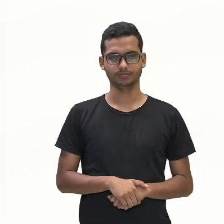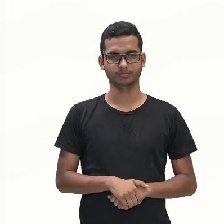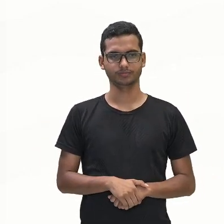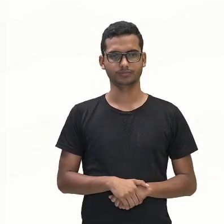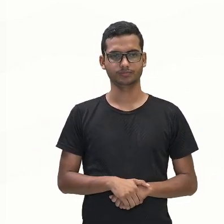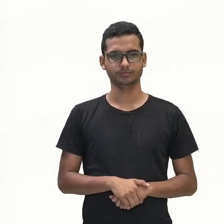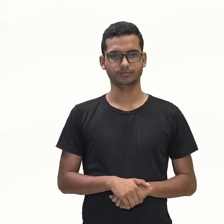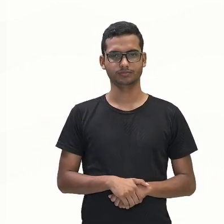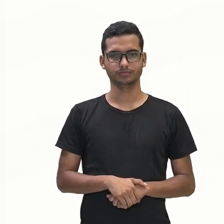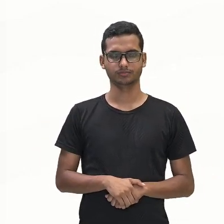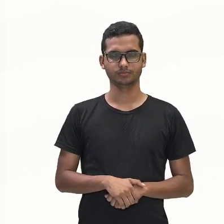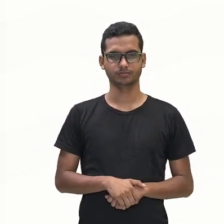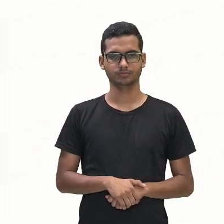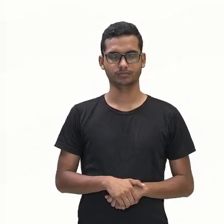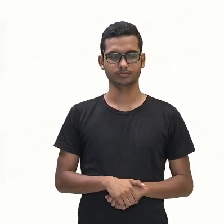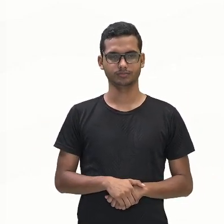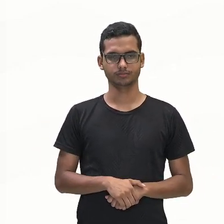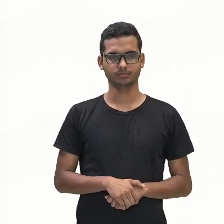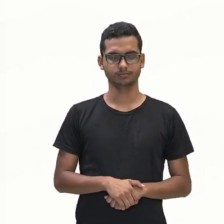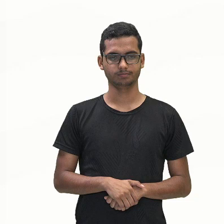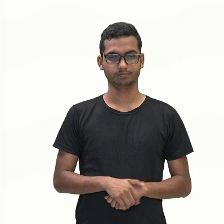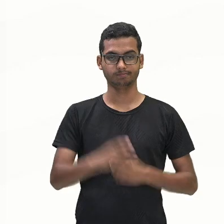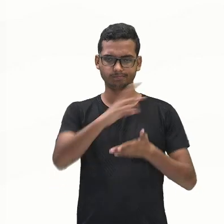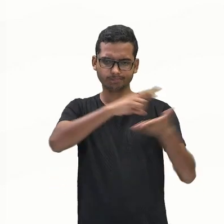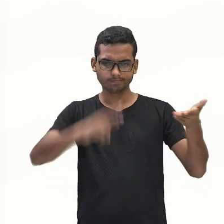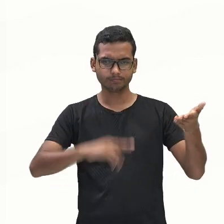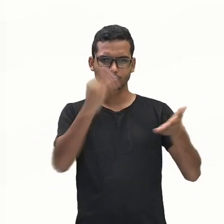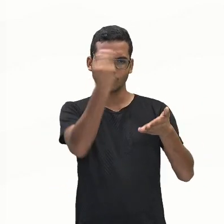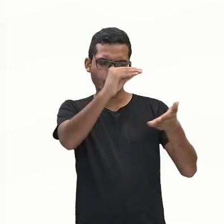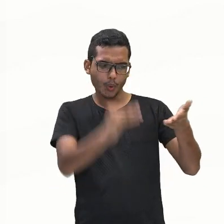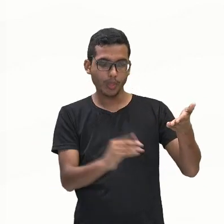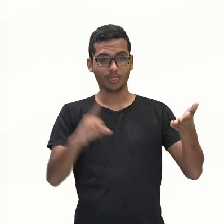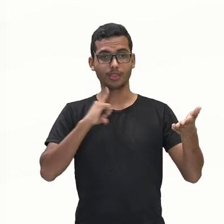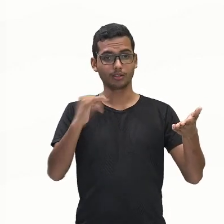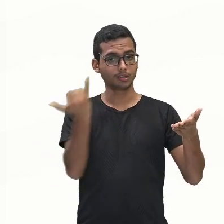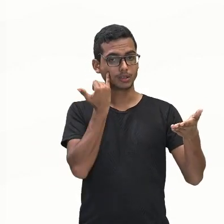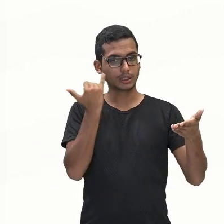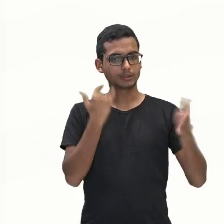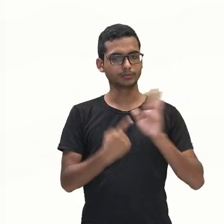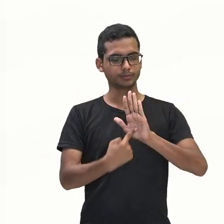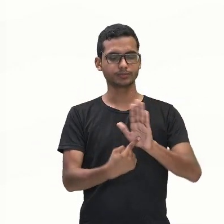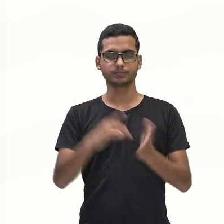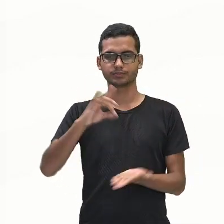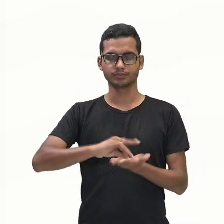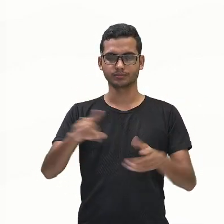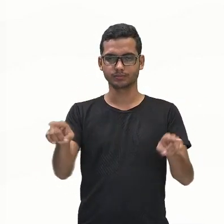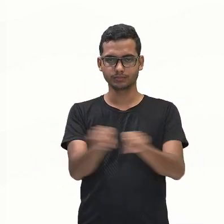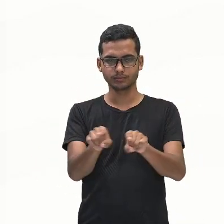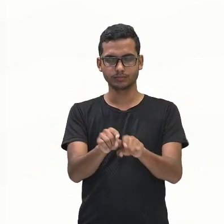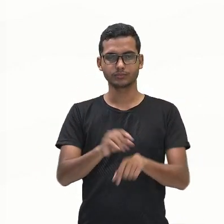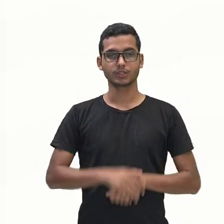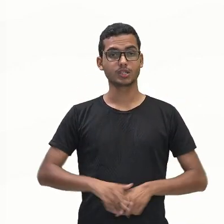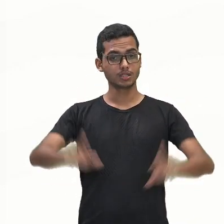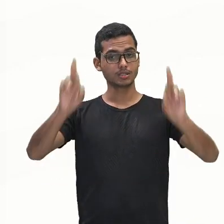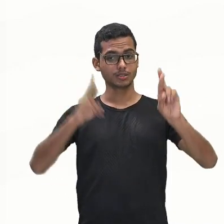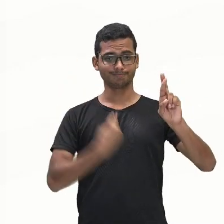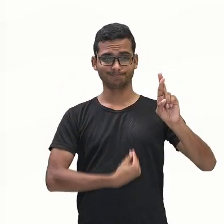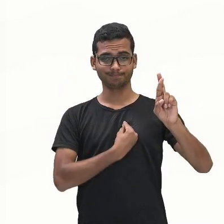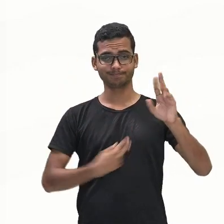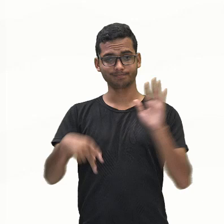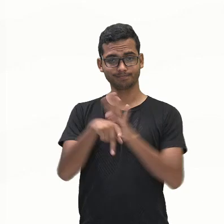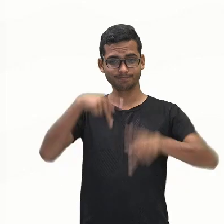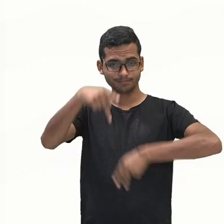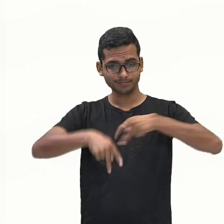nesses relatórios que são feitos, né, a gente tem esse importante indicador, a expectativa de vida da